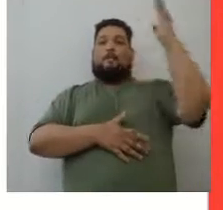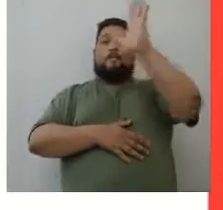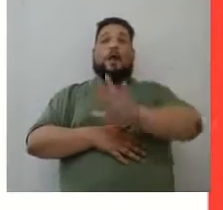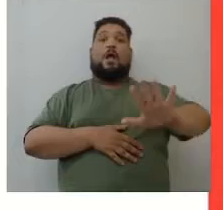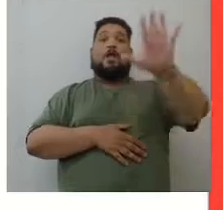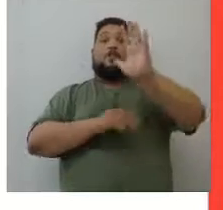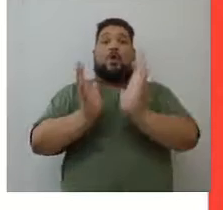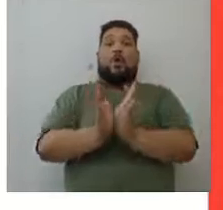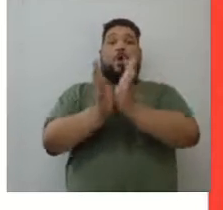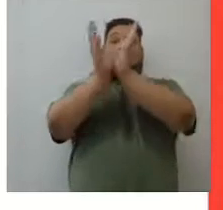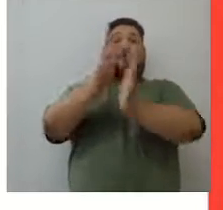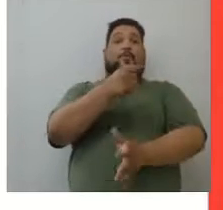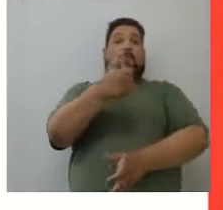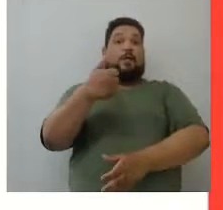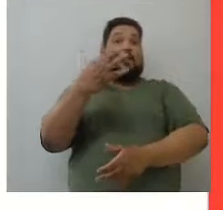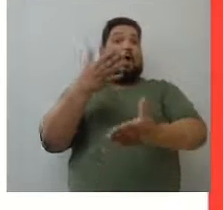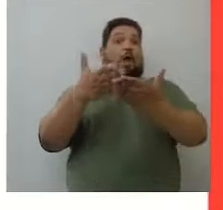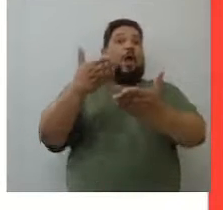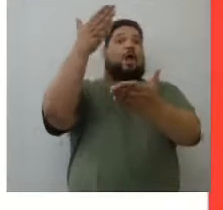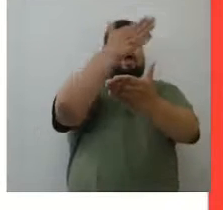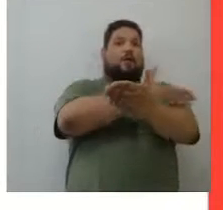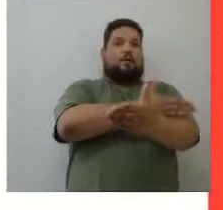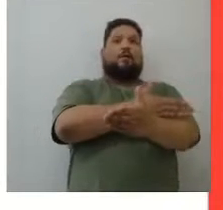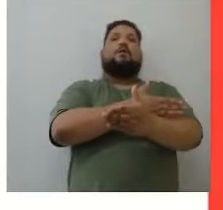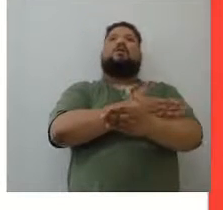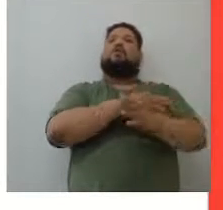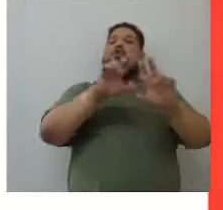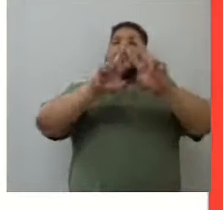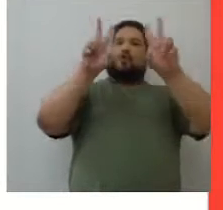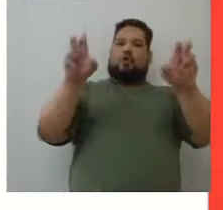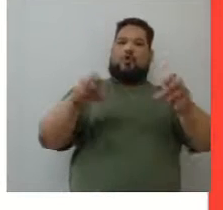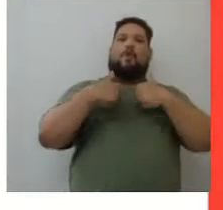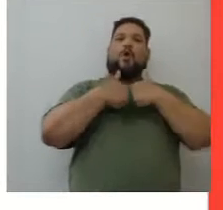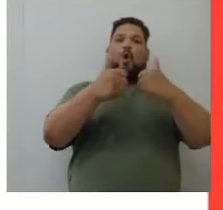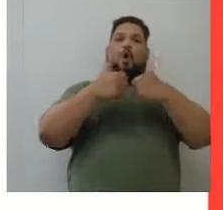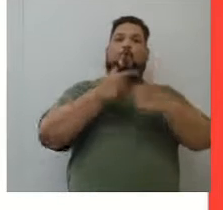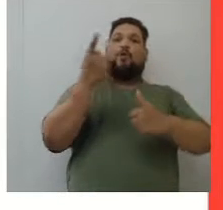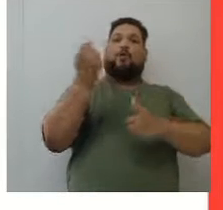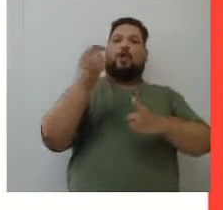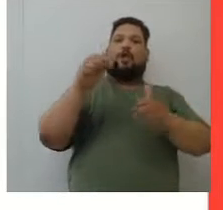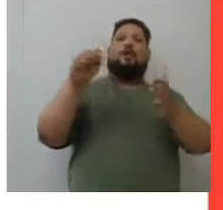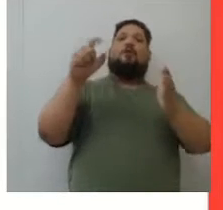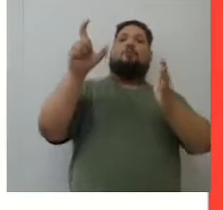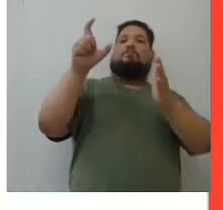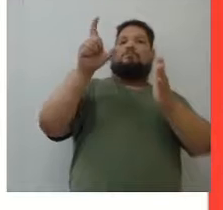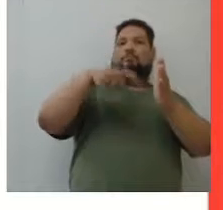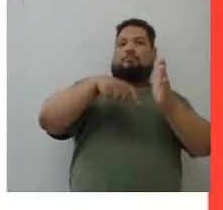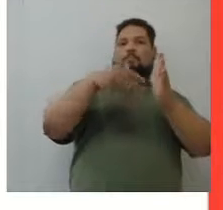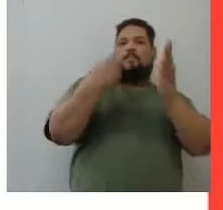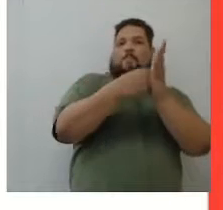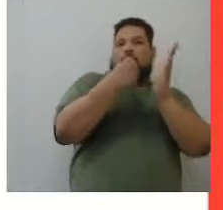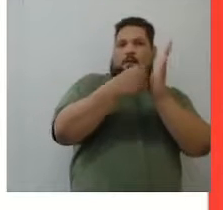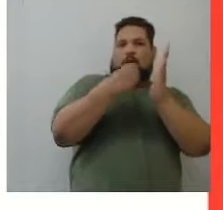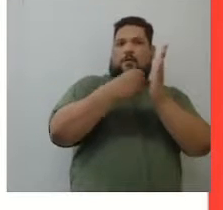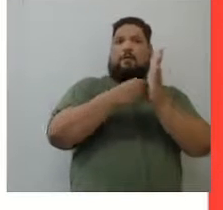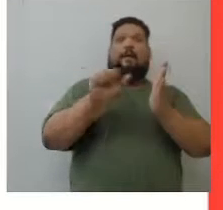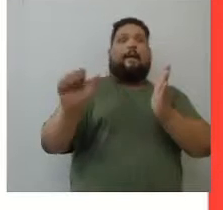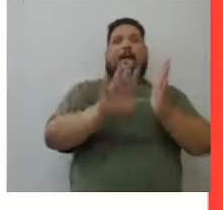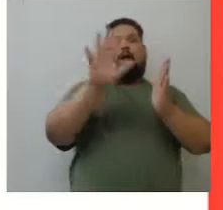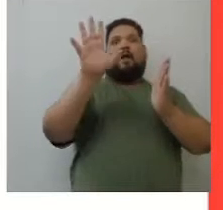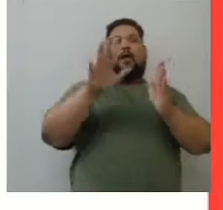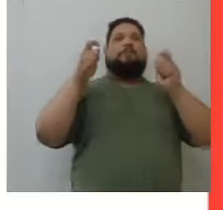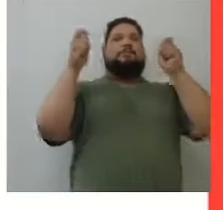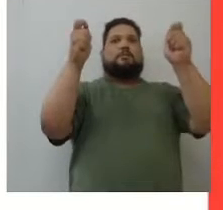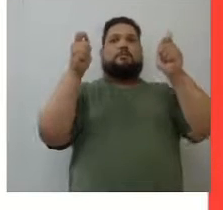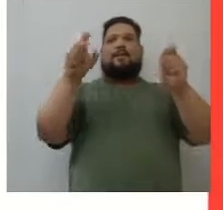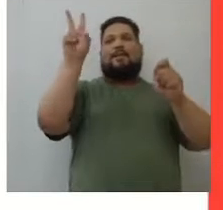de 2014, contra o aumento das passagens do transporte. Então, a gente está vendo aí que quando a gente reivindica para a